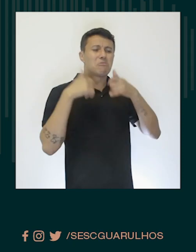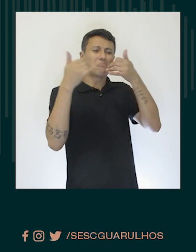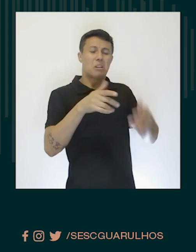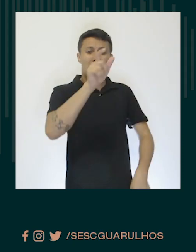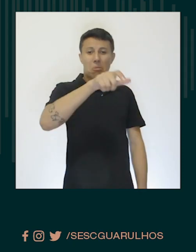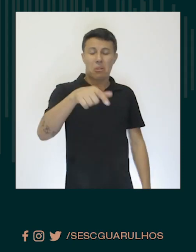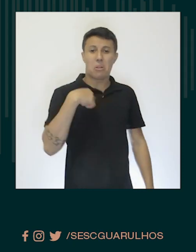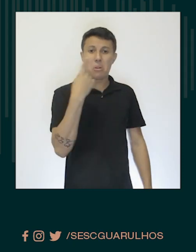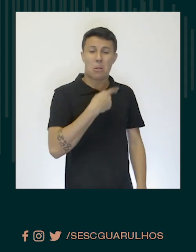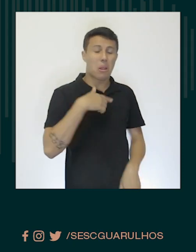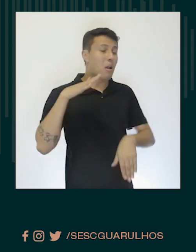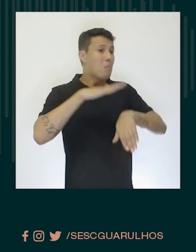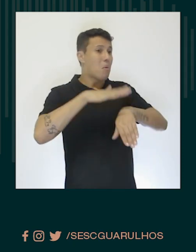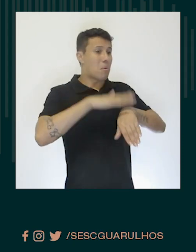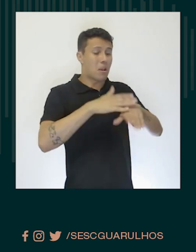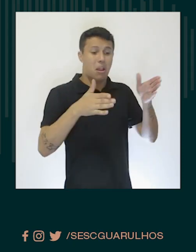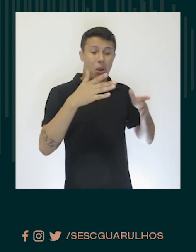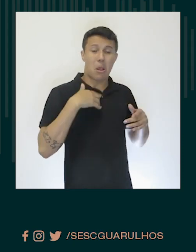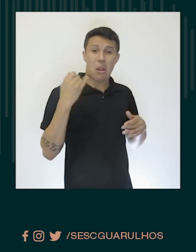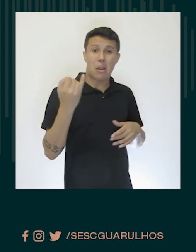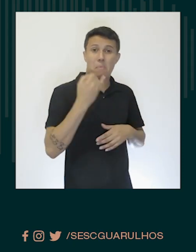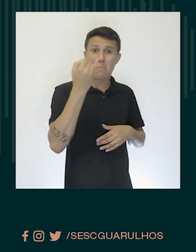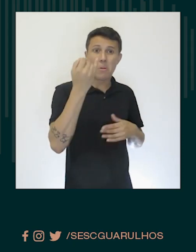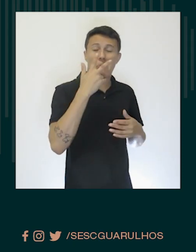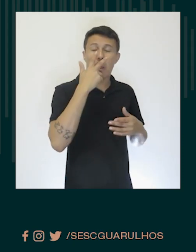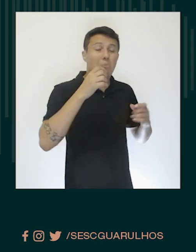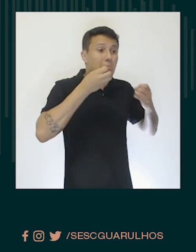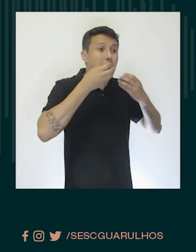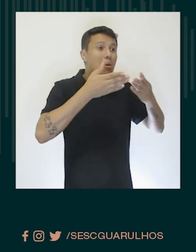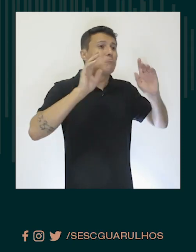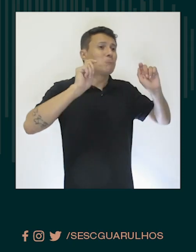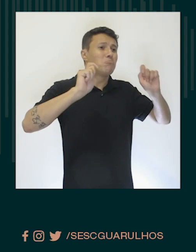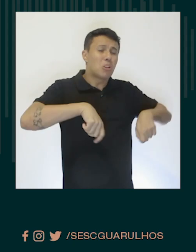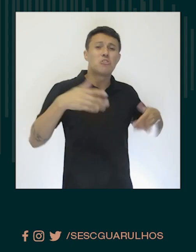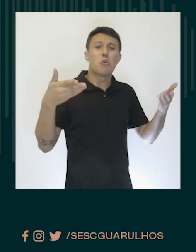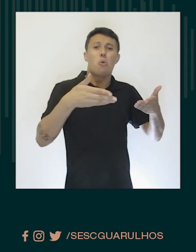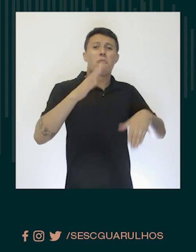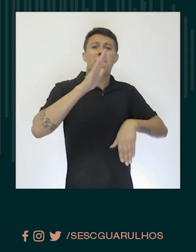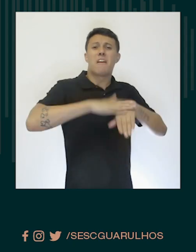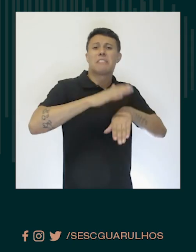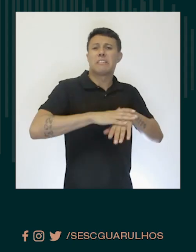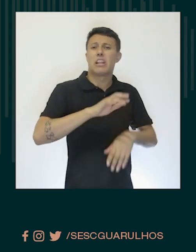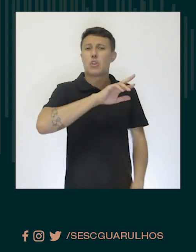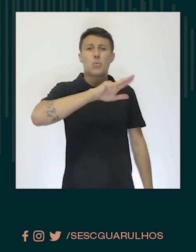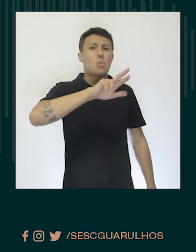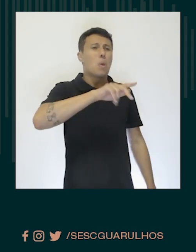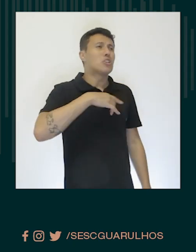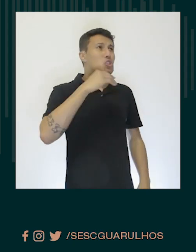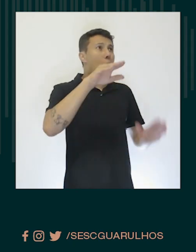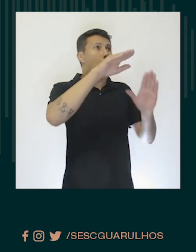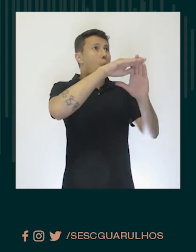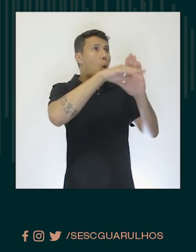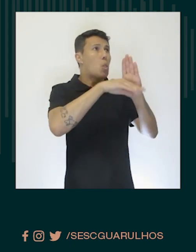caras falaram que a gente vive um momento relevante, uma coisa relevante que a gente pode fazer hoje não é só